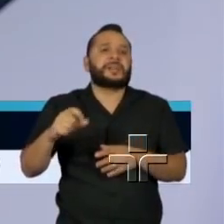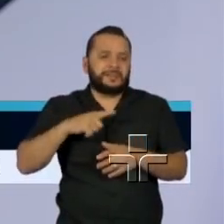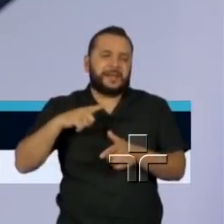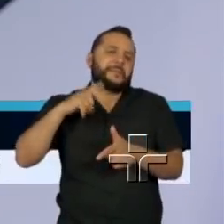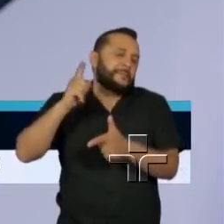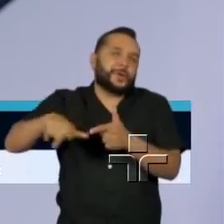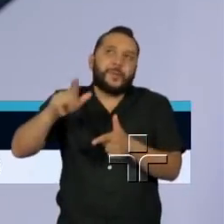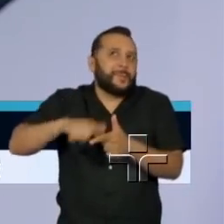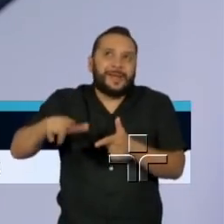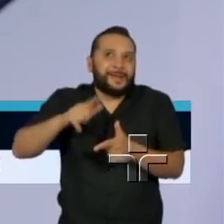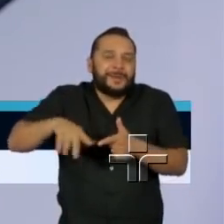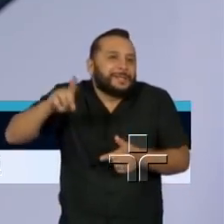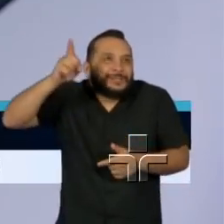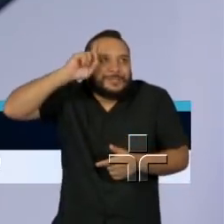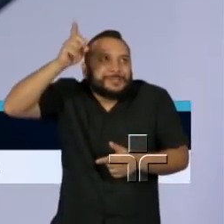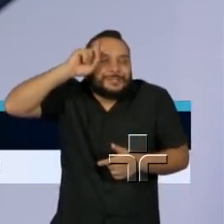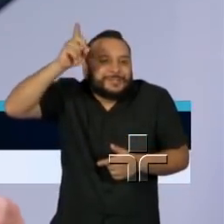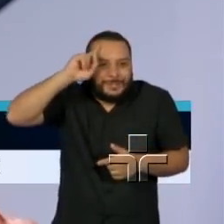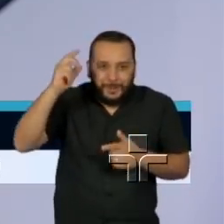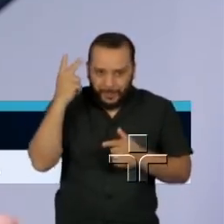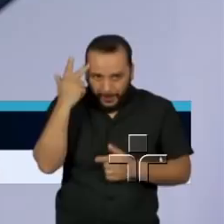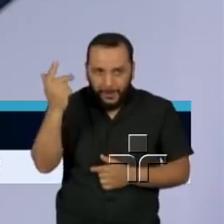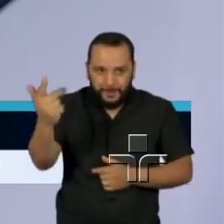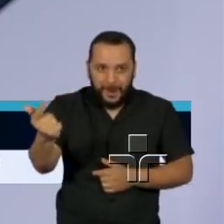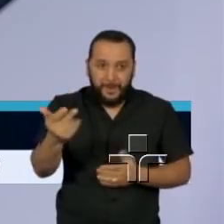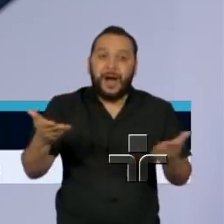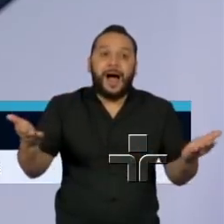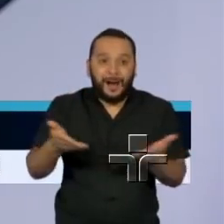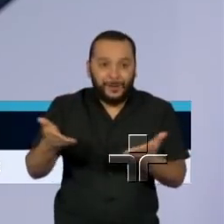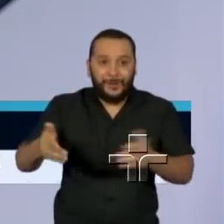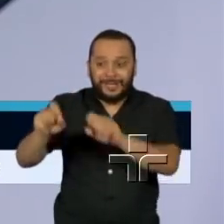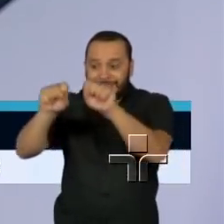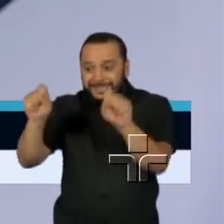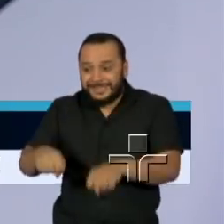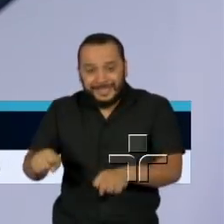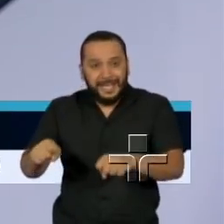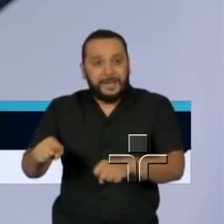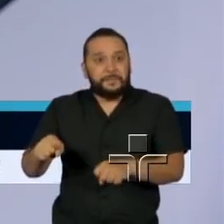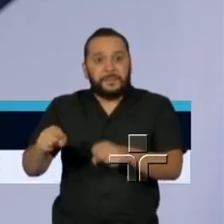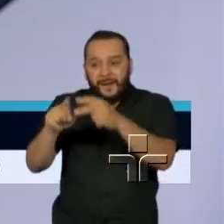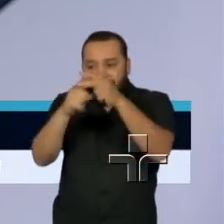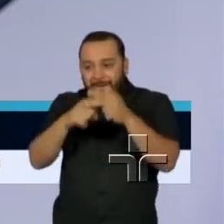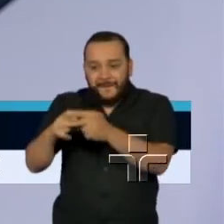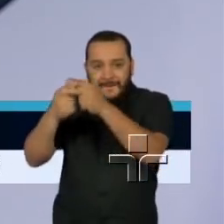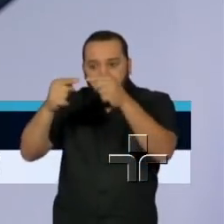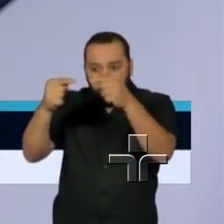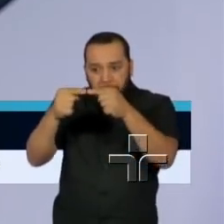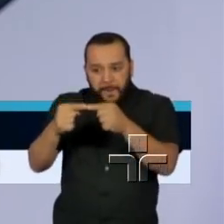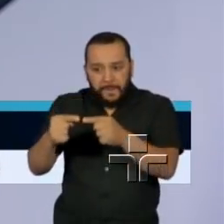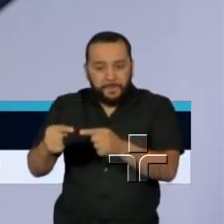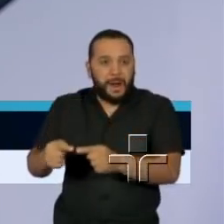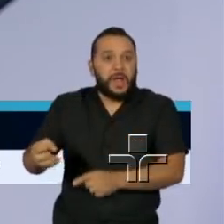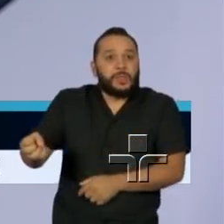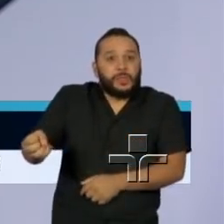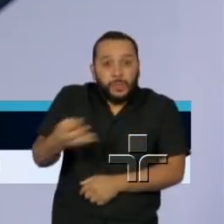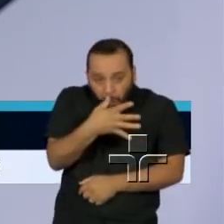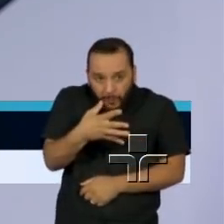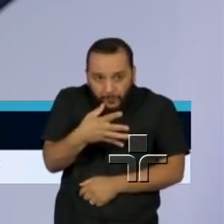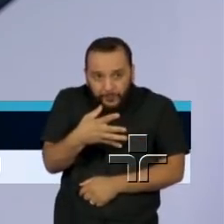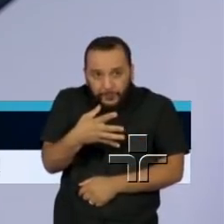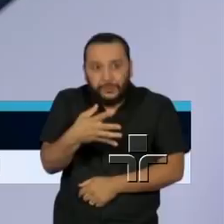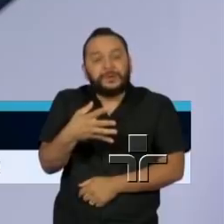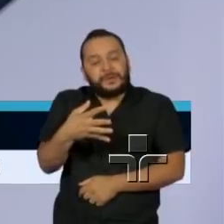E agora ele tem que manter o funcionamento com regras ainda de transição e implantar novas regras. Então, você imagina a dificuldade